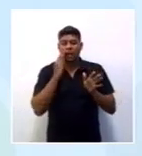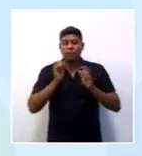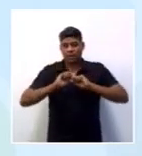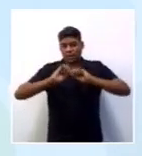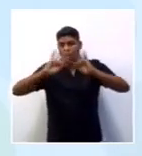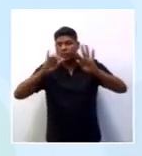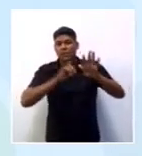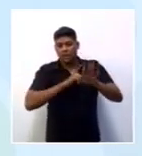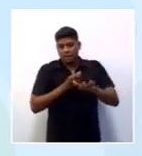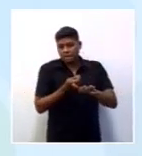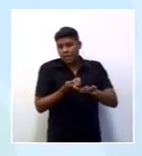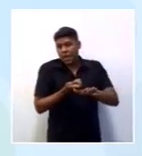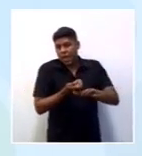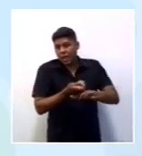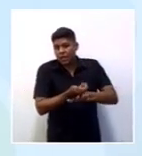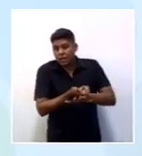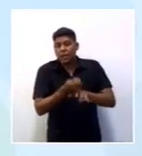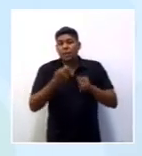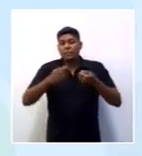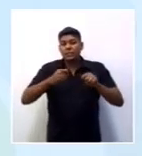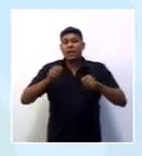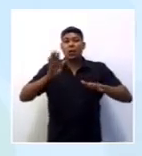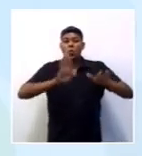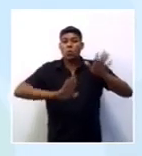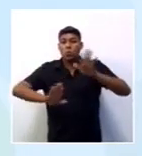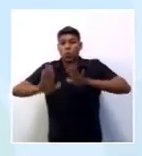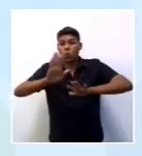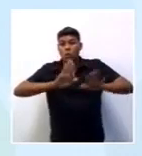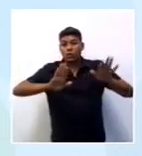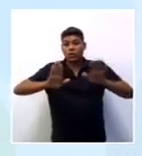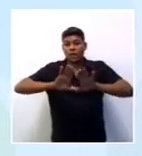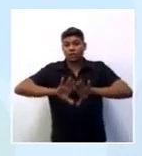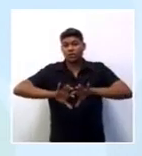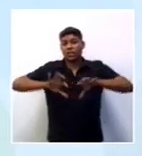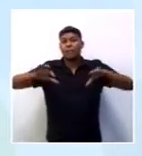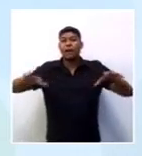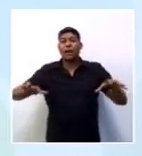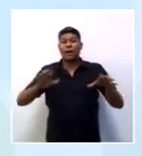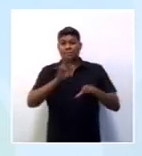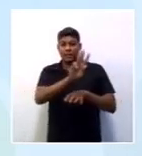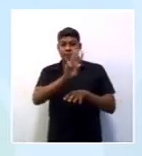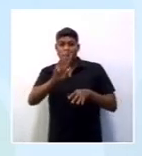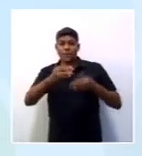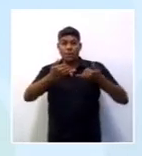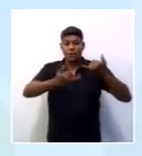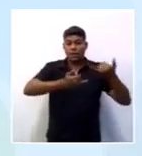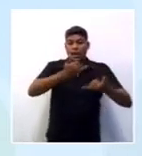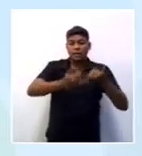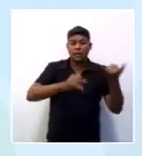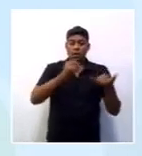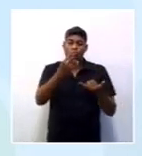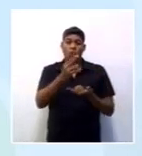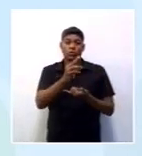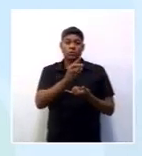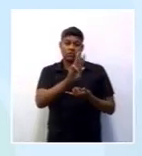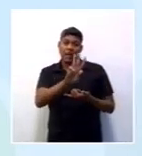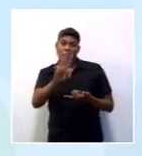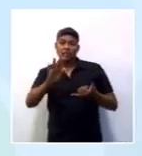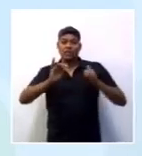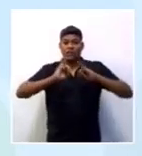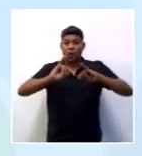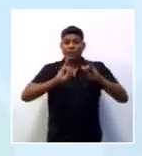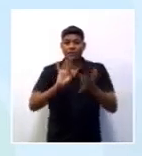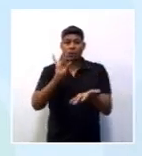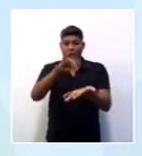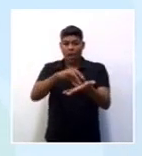coloca como fake news, porque a gente também tem que ter cuidado para separar esses sites que estão fazendo uma brincadeira dos sites que estão trazendo informações